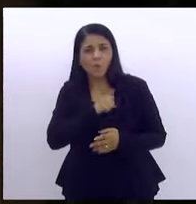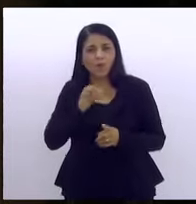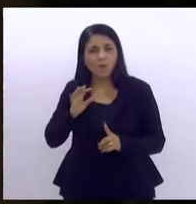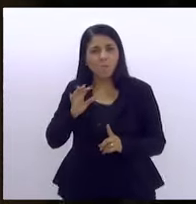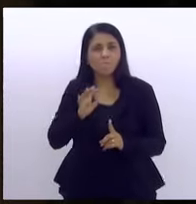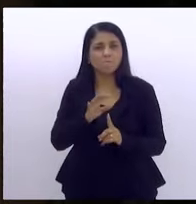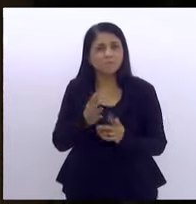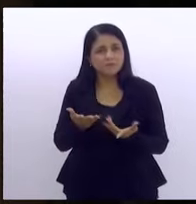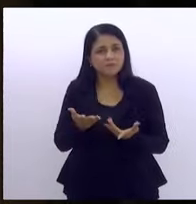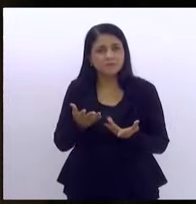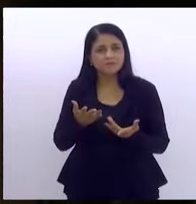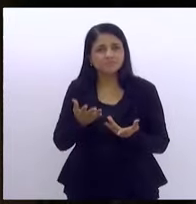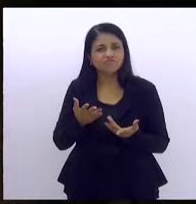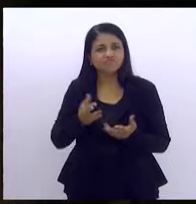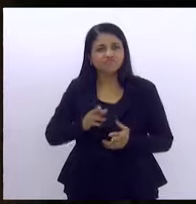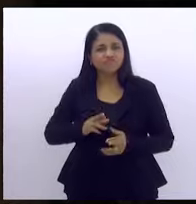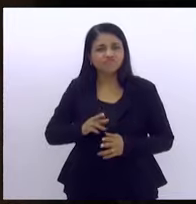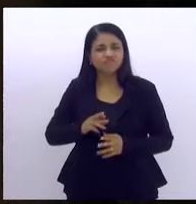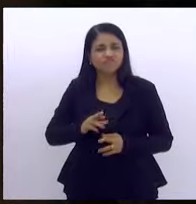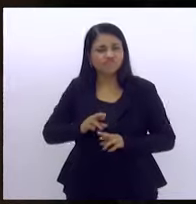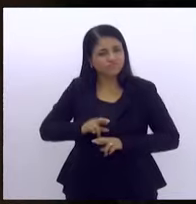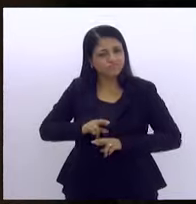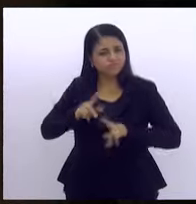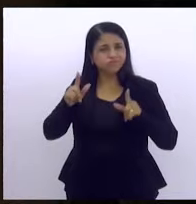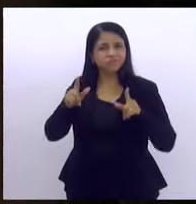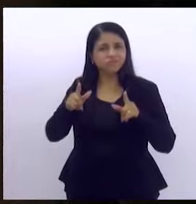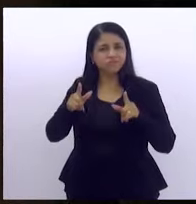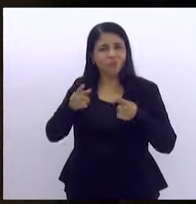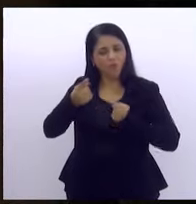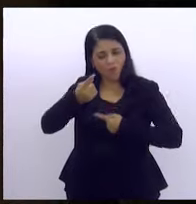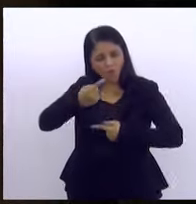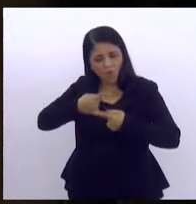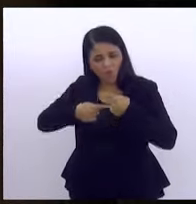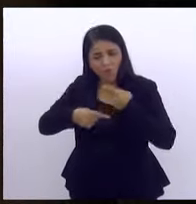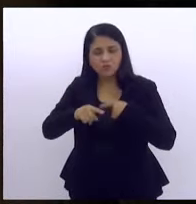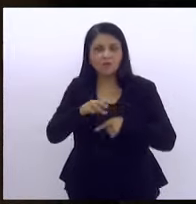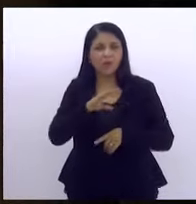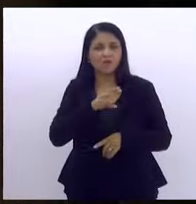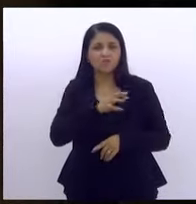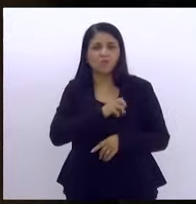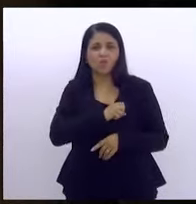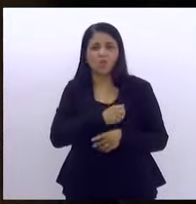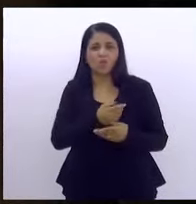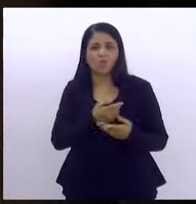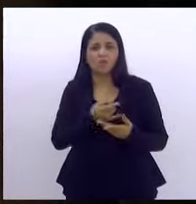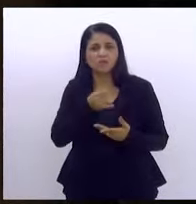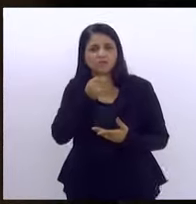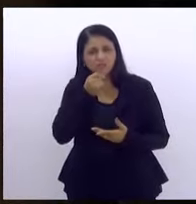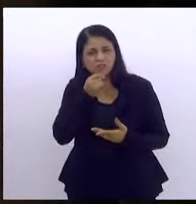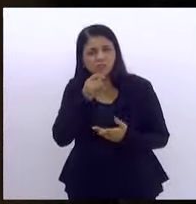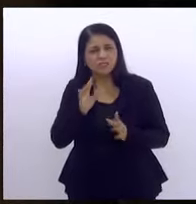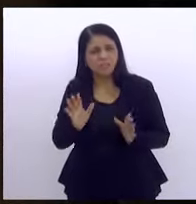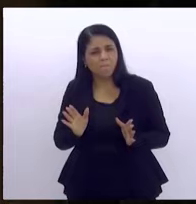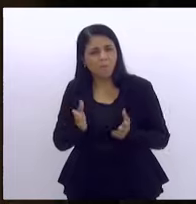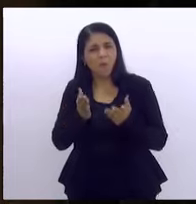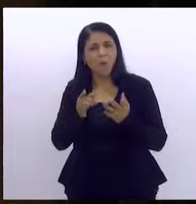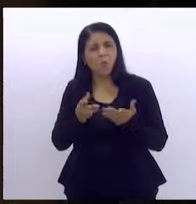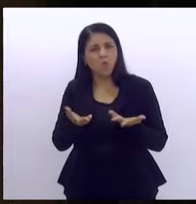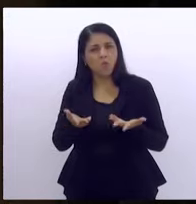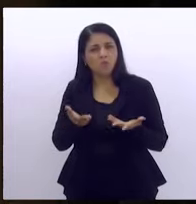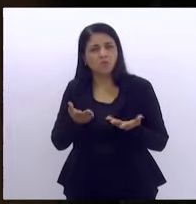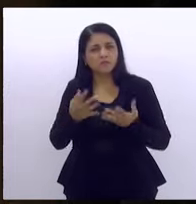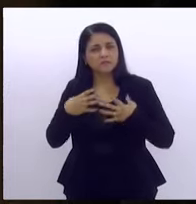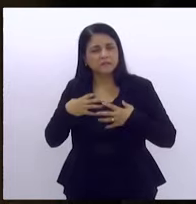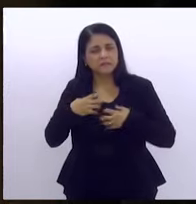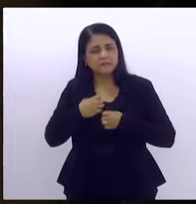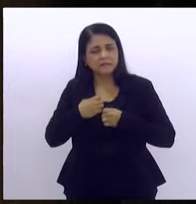ameaçado, deturpado, servindo do contrário do amor, que é provocar tristeza, provocar depressão das